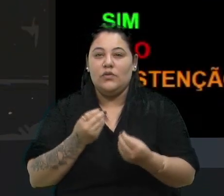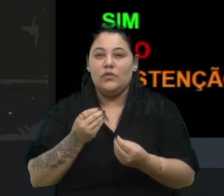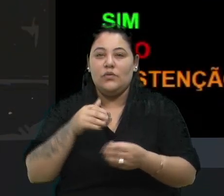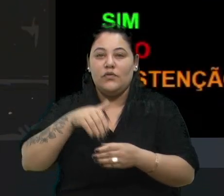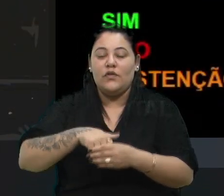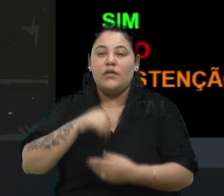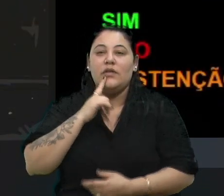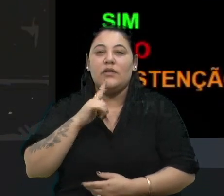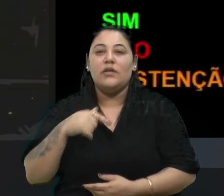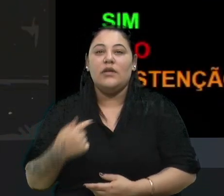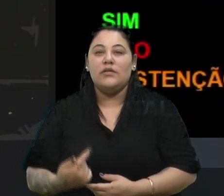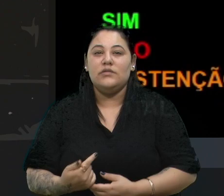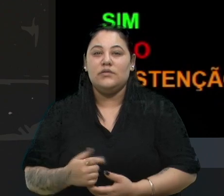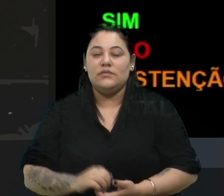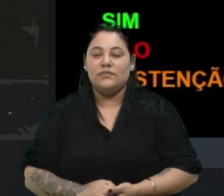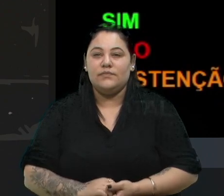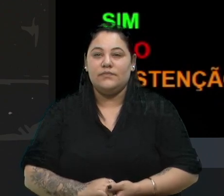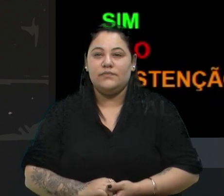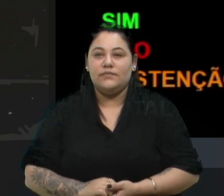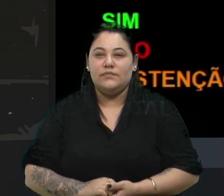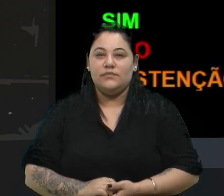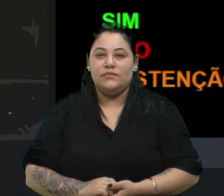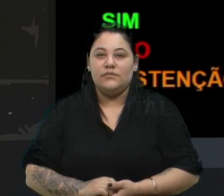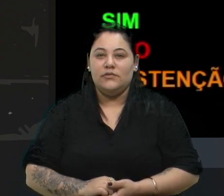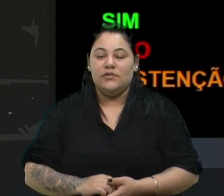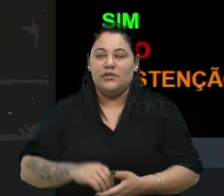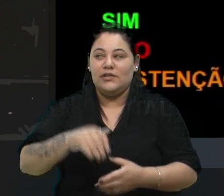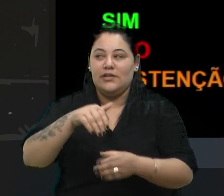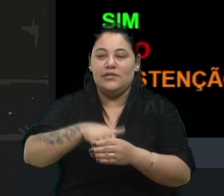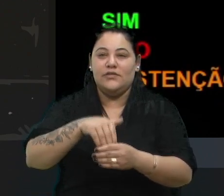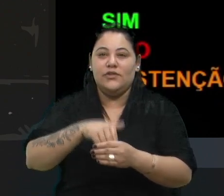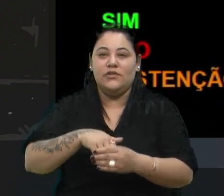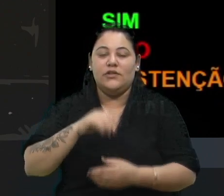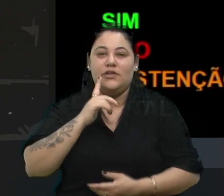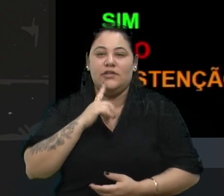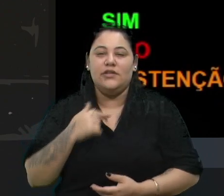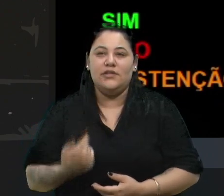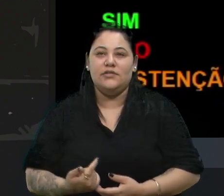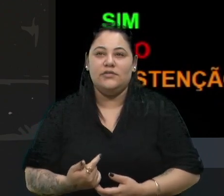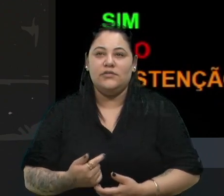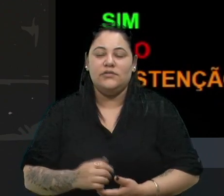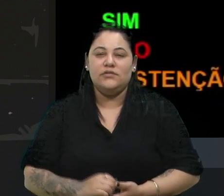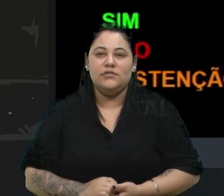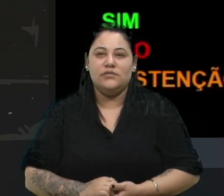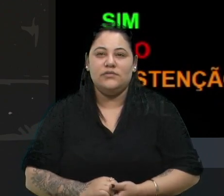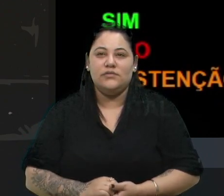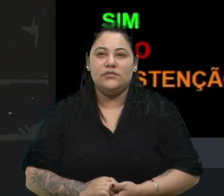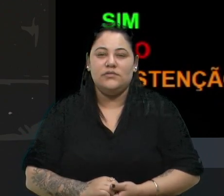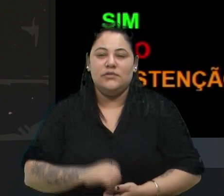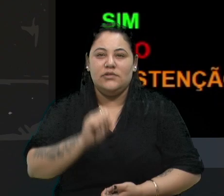Frisso? Eu voto sim, senhor presidente. Obrigado, Gladys.